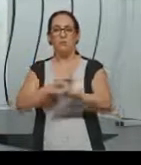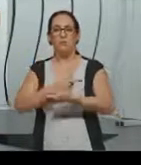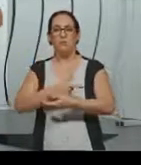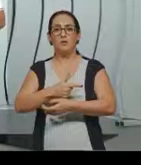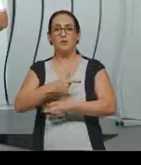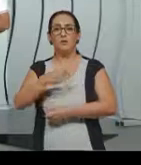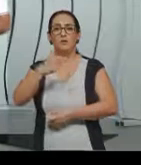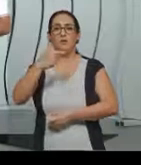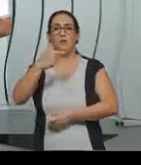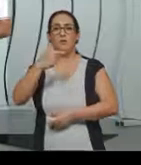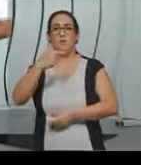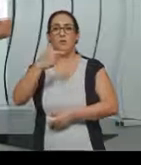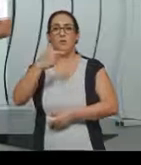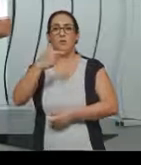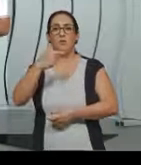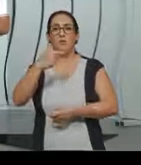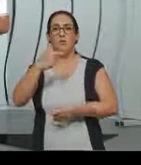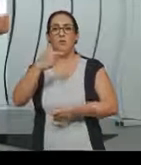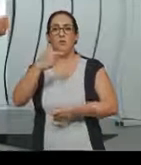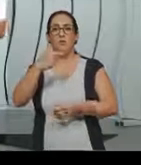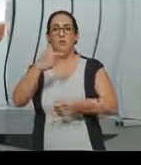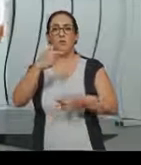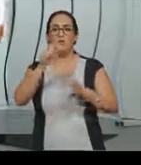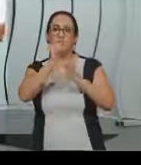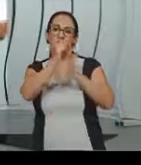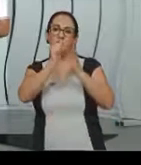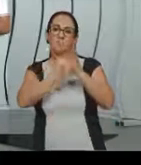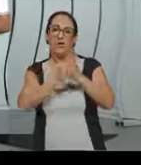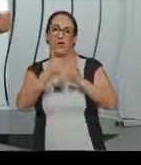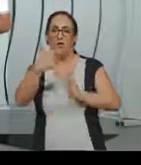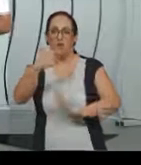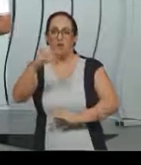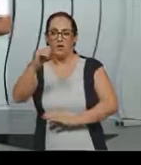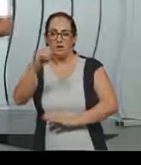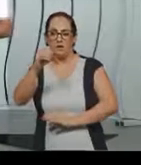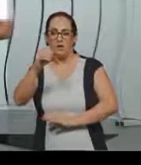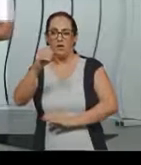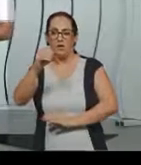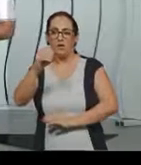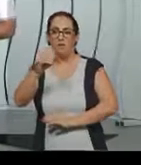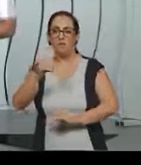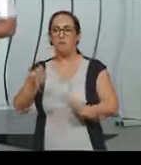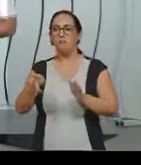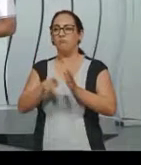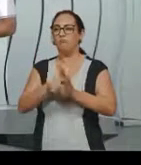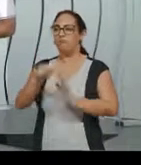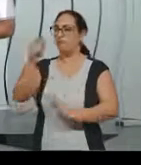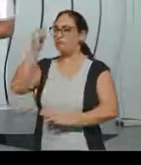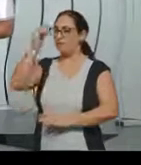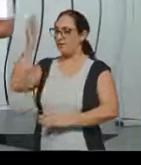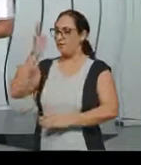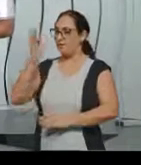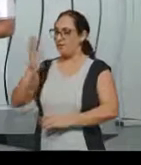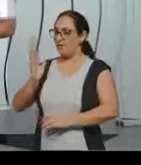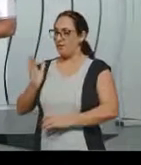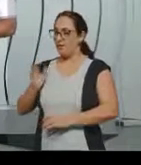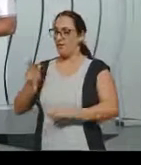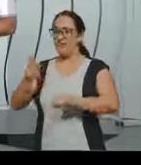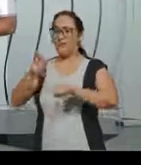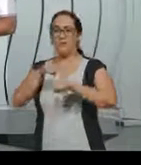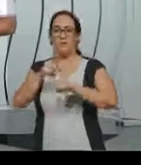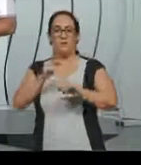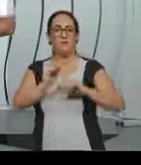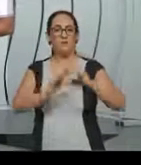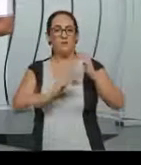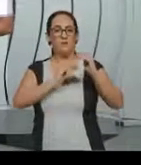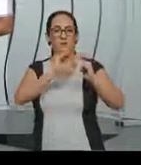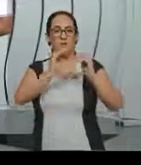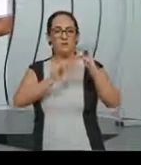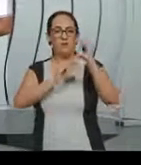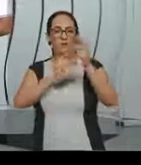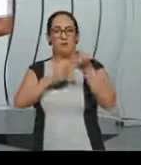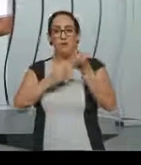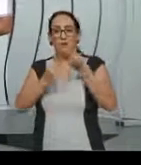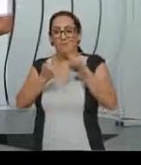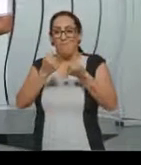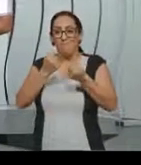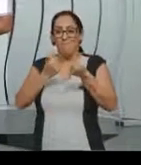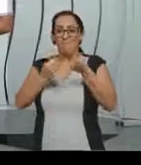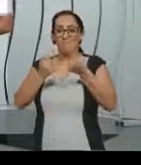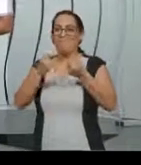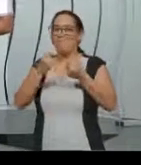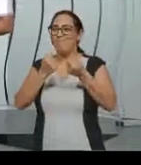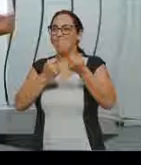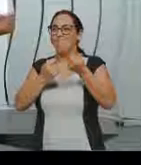século XX, né, o Brasil, um país em desenvolvimento, com uma situação econômica àquela